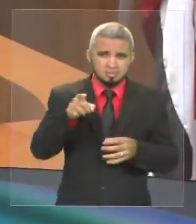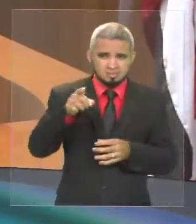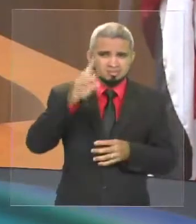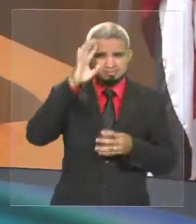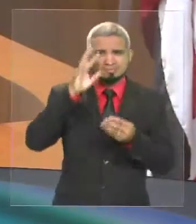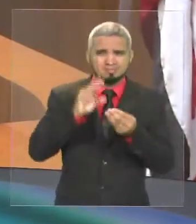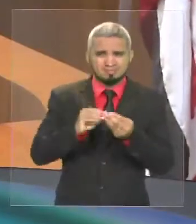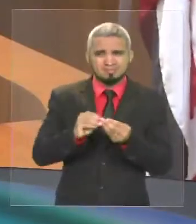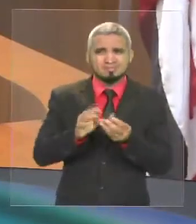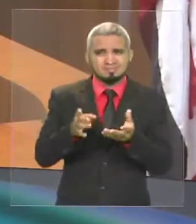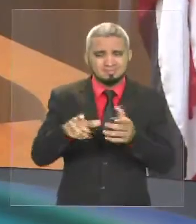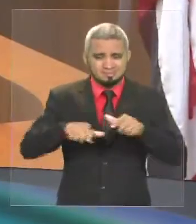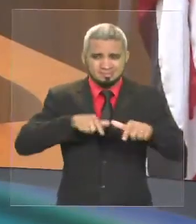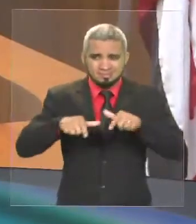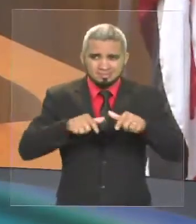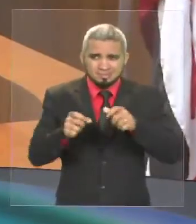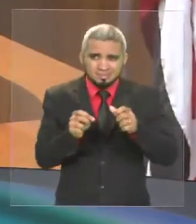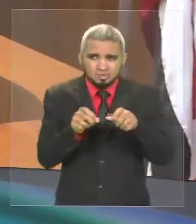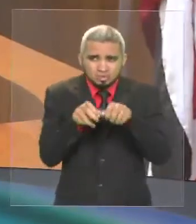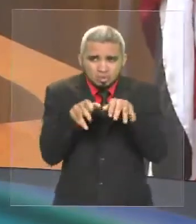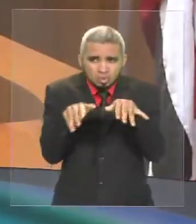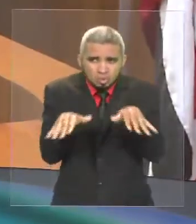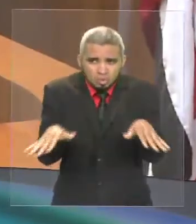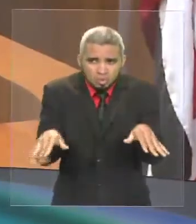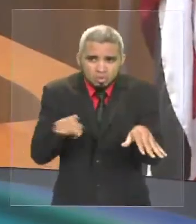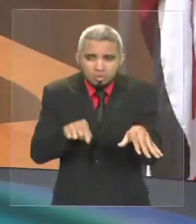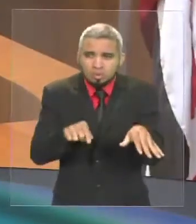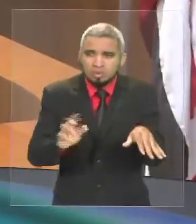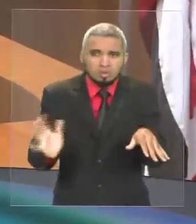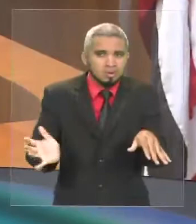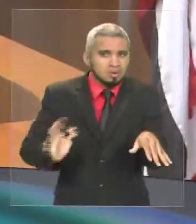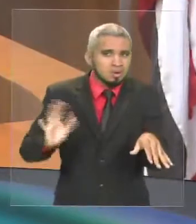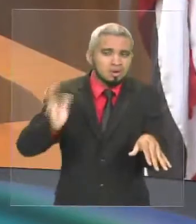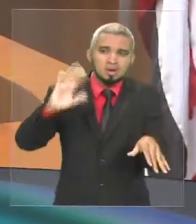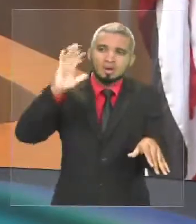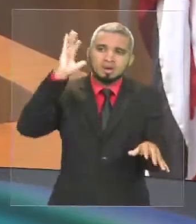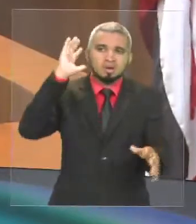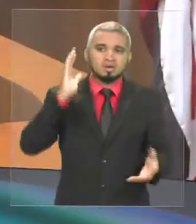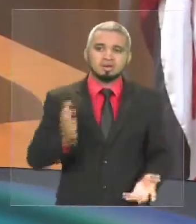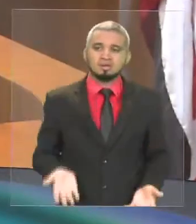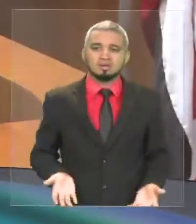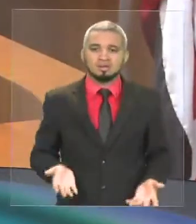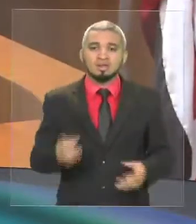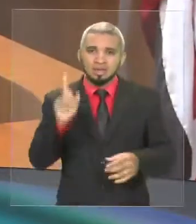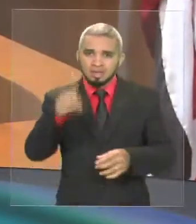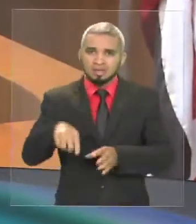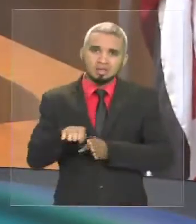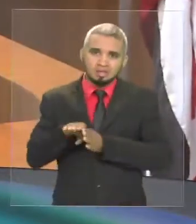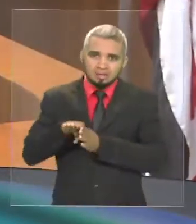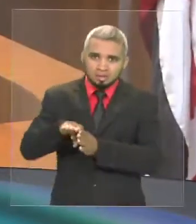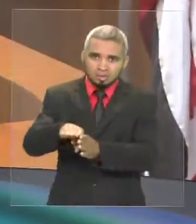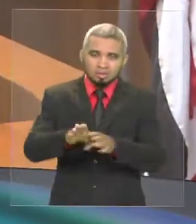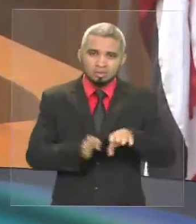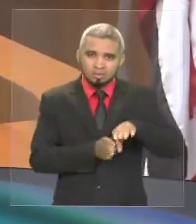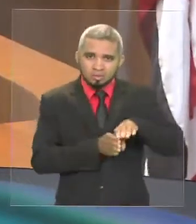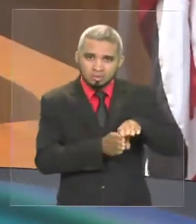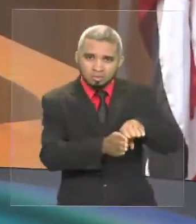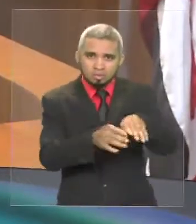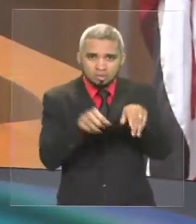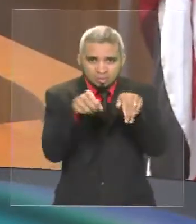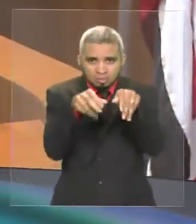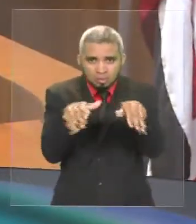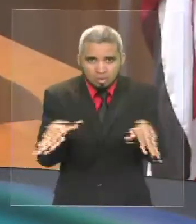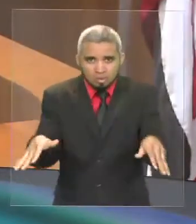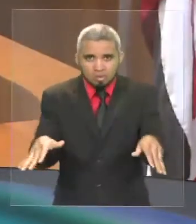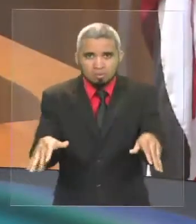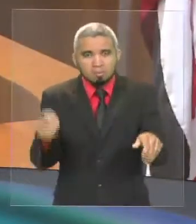sabe, é o maior custo que se tem numa obra de pavimentação, exatamente a parte de drenagem, seja ela profunda ou seja